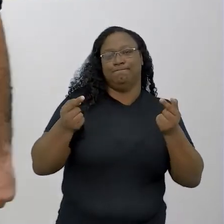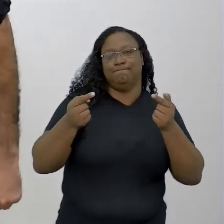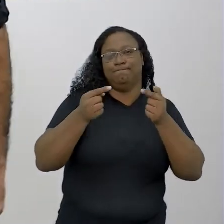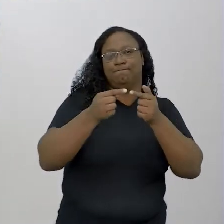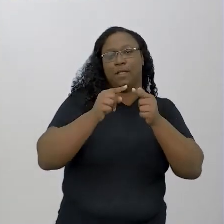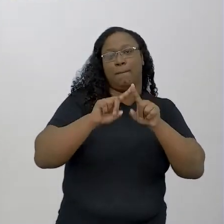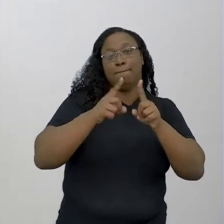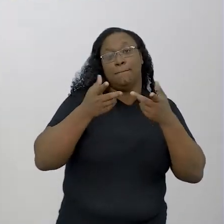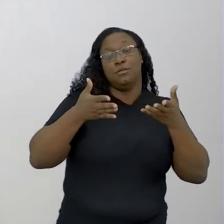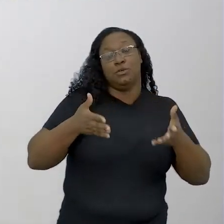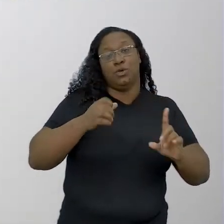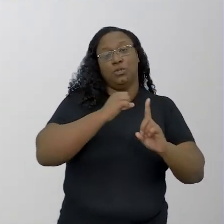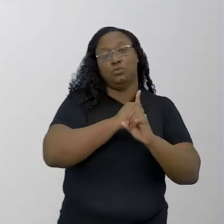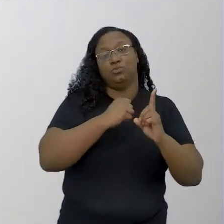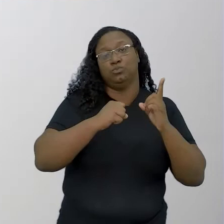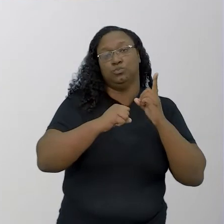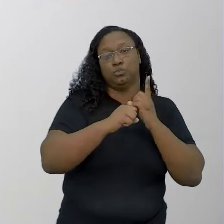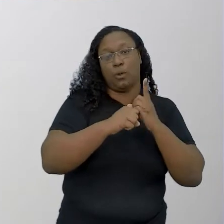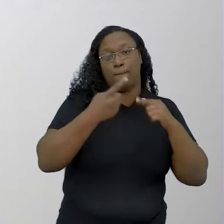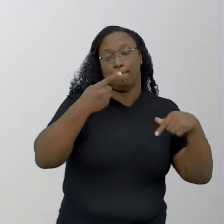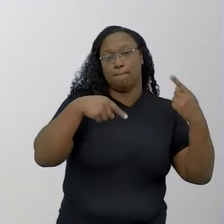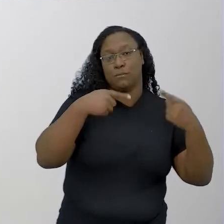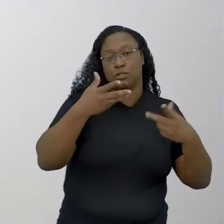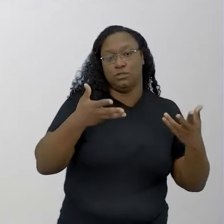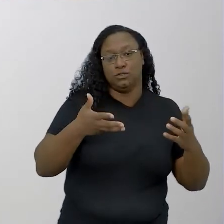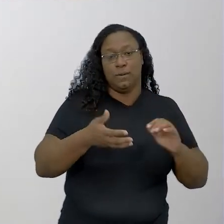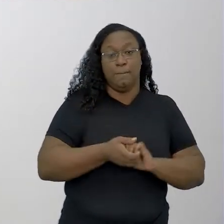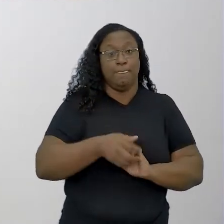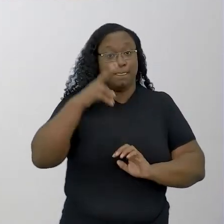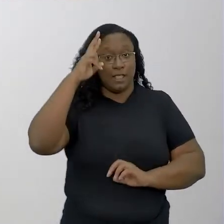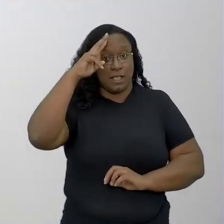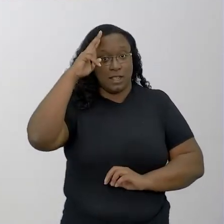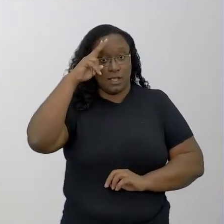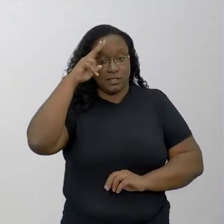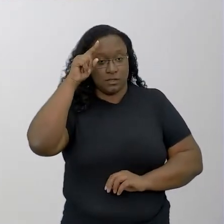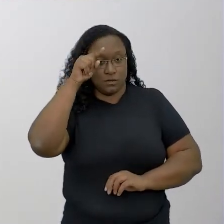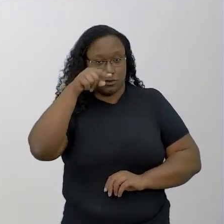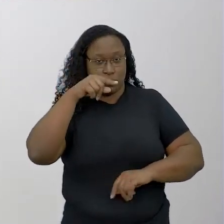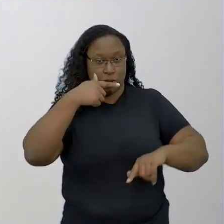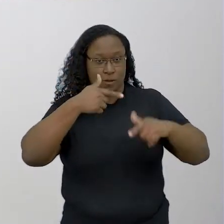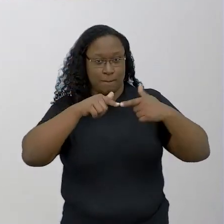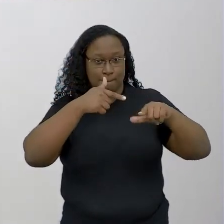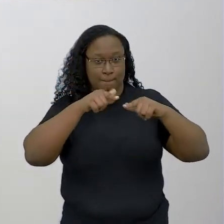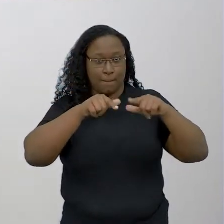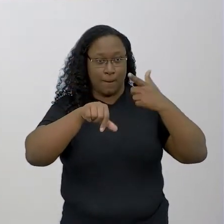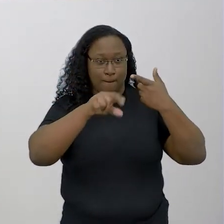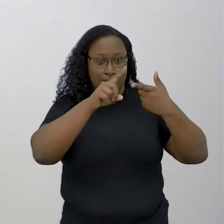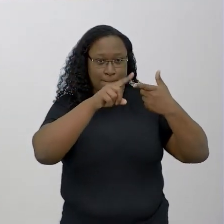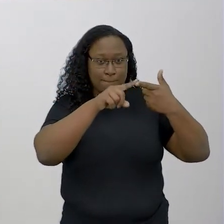é sociopolítica. Eu até disse, tá. Você se lembra? Você trabalha no primeiro setor.